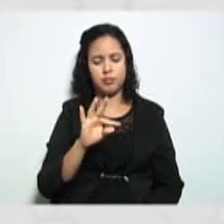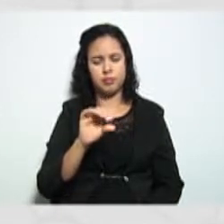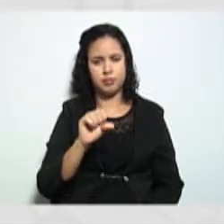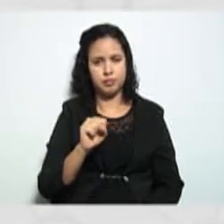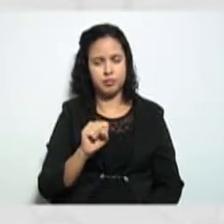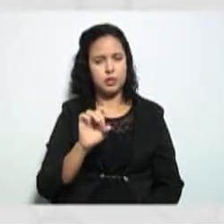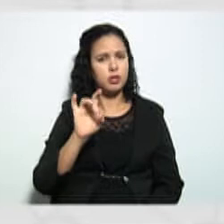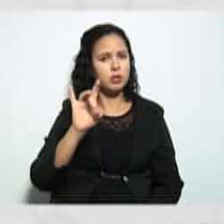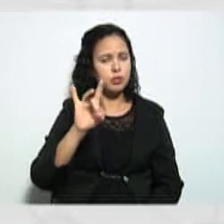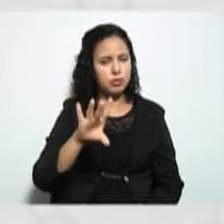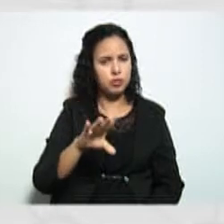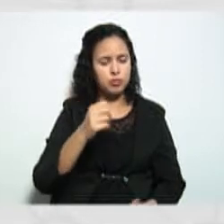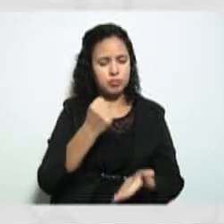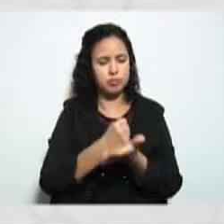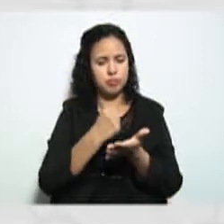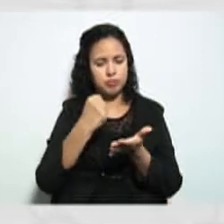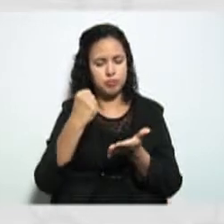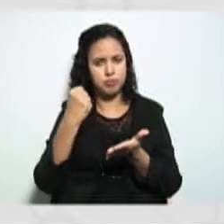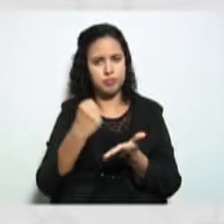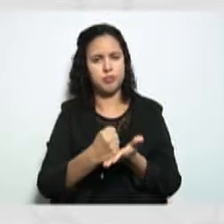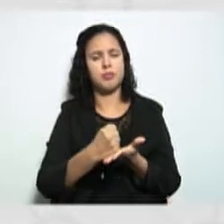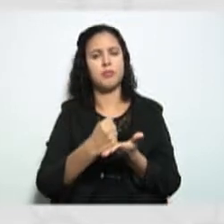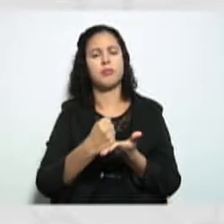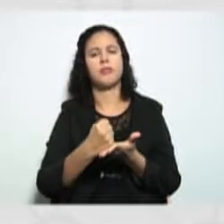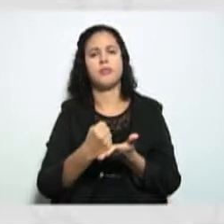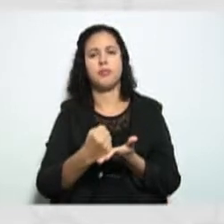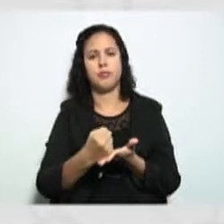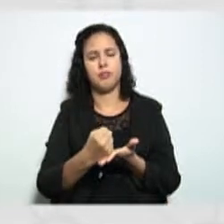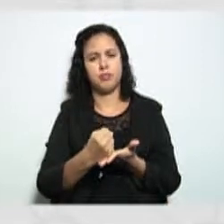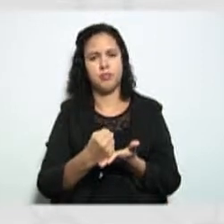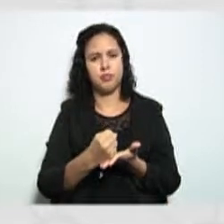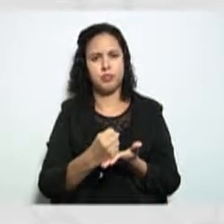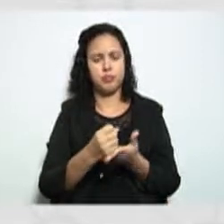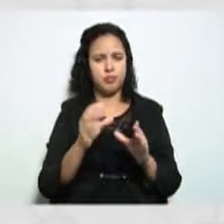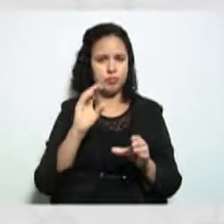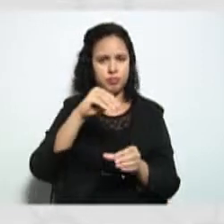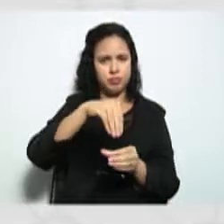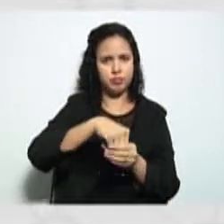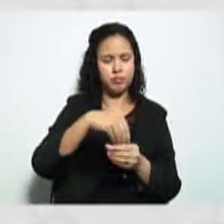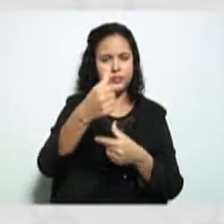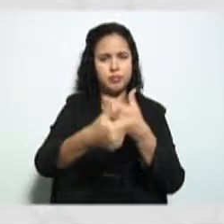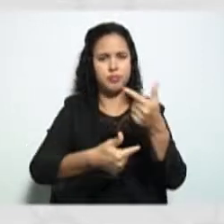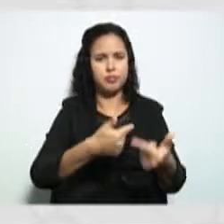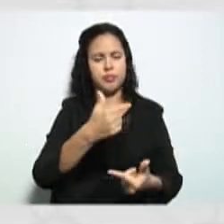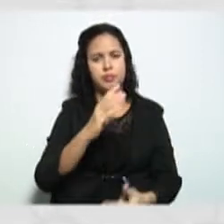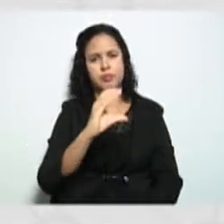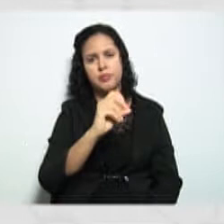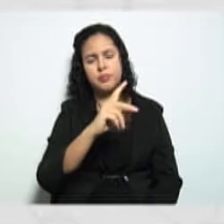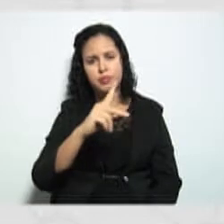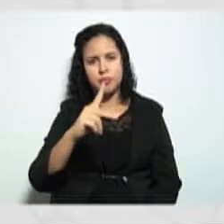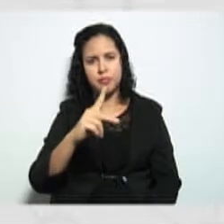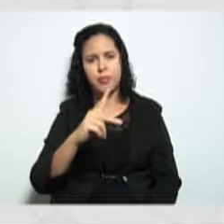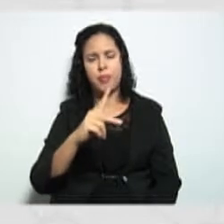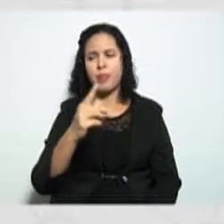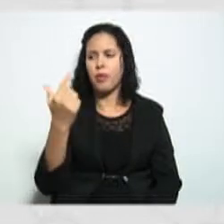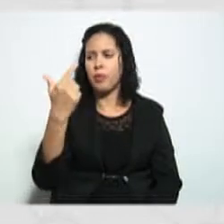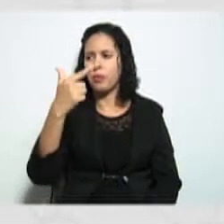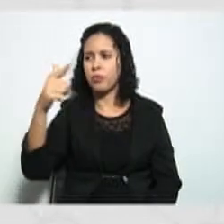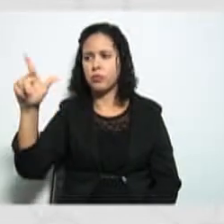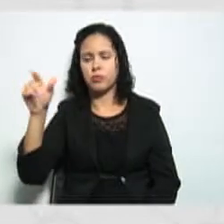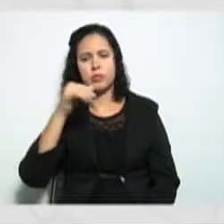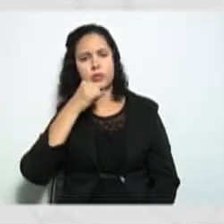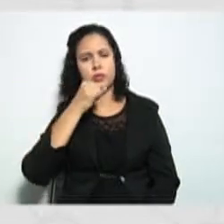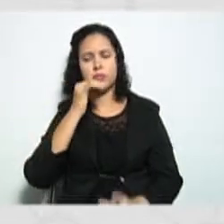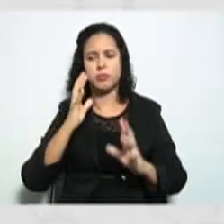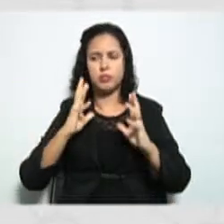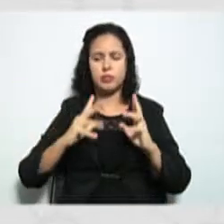os empregados da cooperativa. A cooperativa pode contratar pessoal, pode contratar alguém para fazer serviços, né? Às vezes contrata alguém para limpeza, para